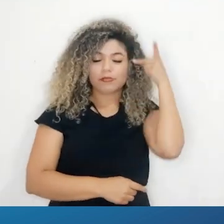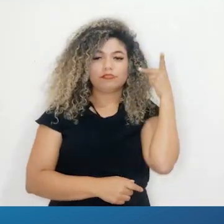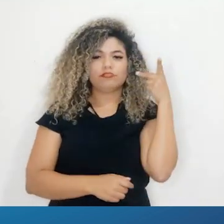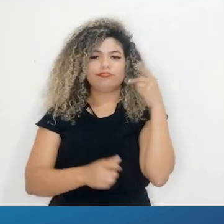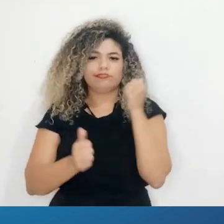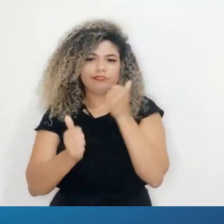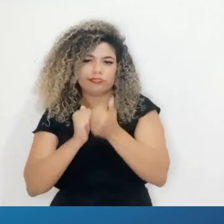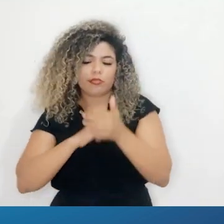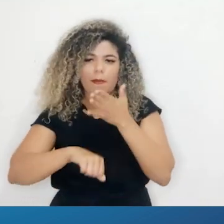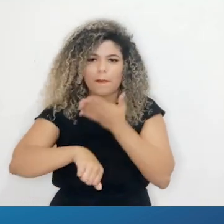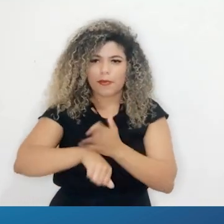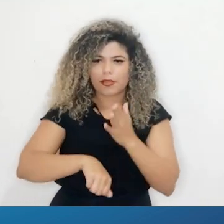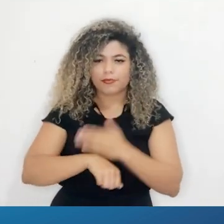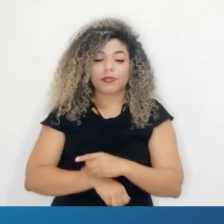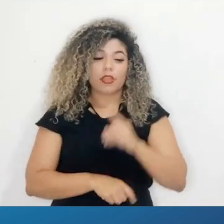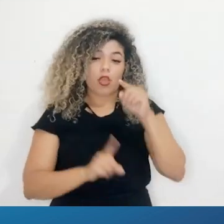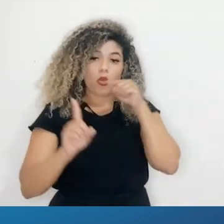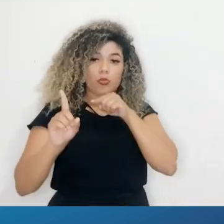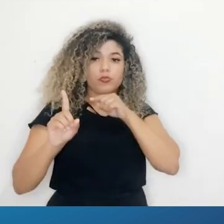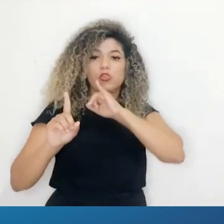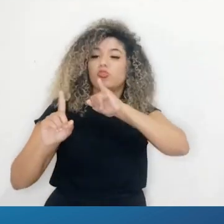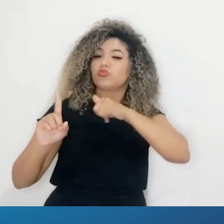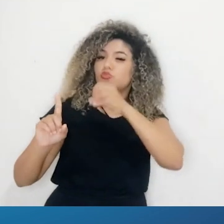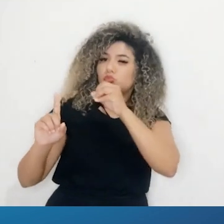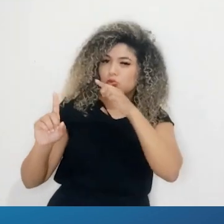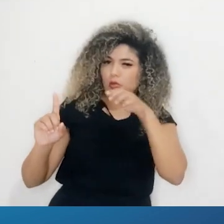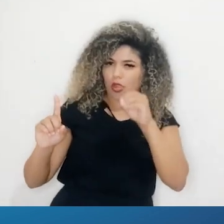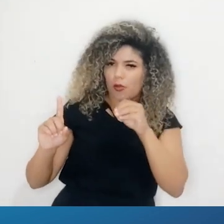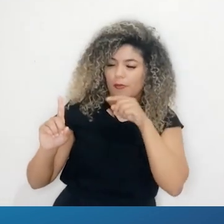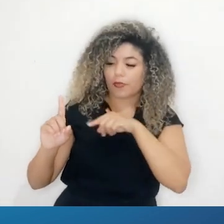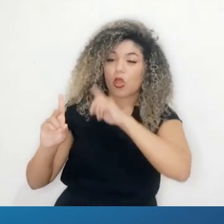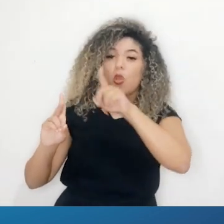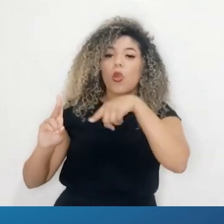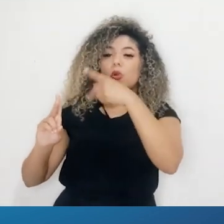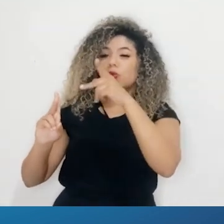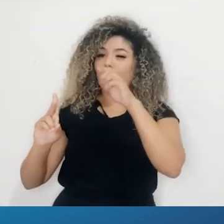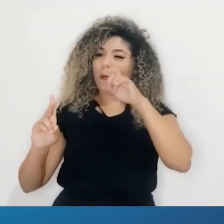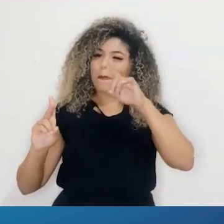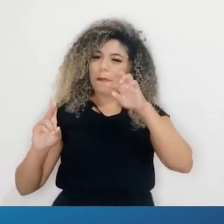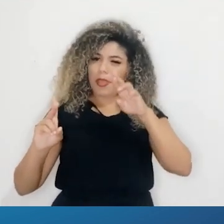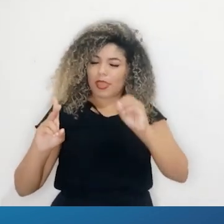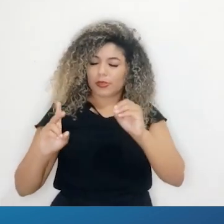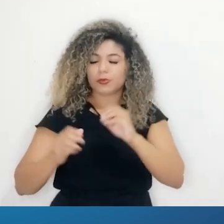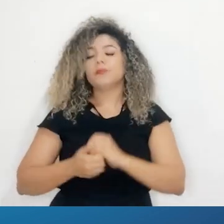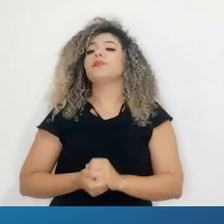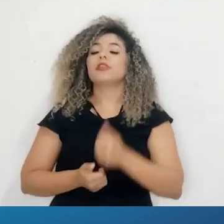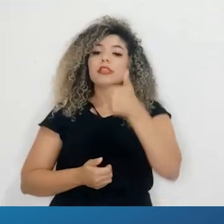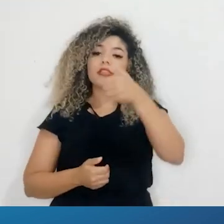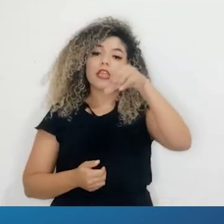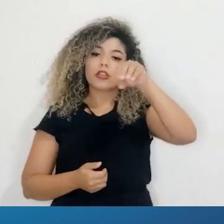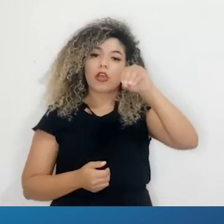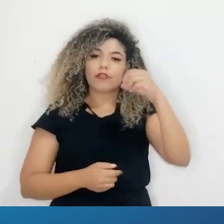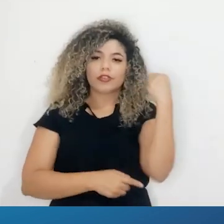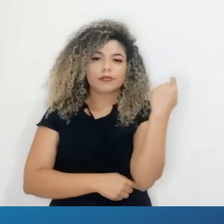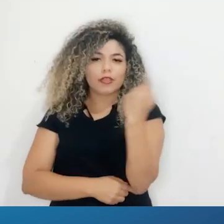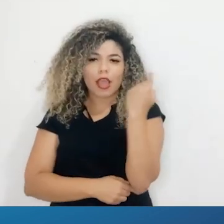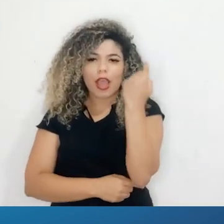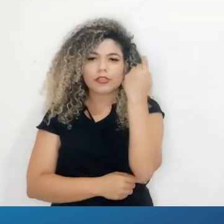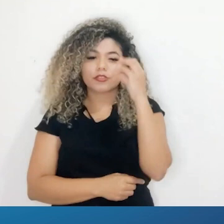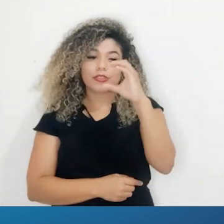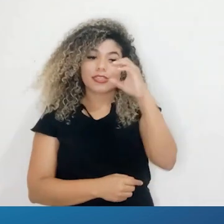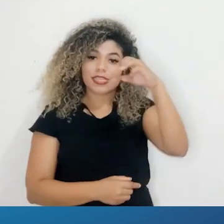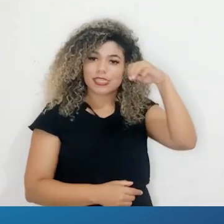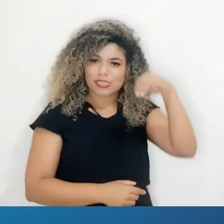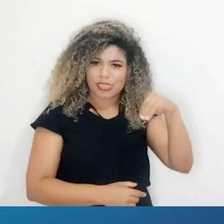basquete temos então João jogador Pedro com 190 cm a altura está sendo dada em